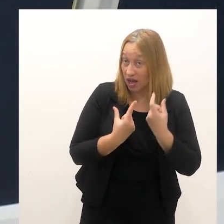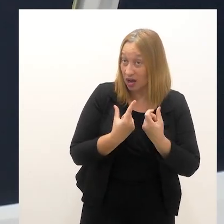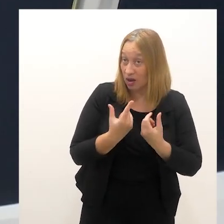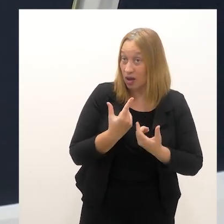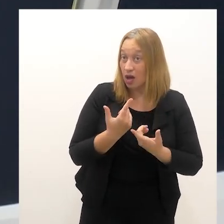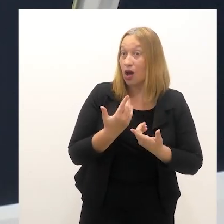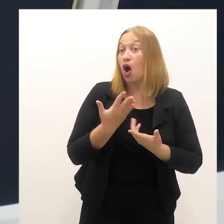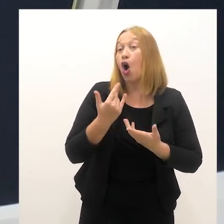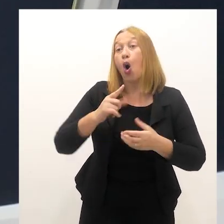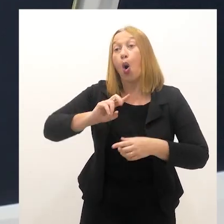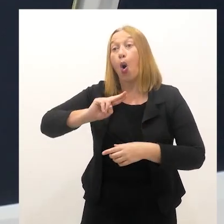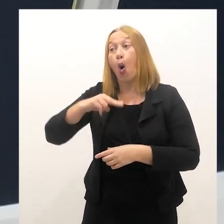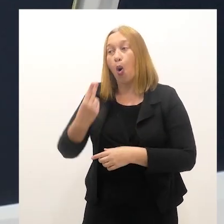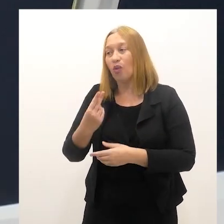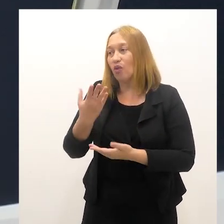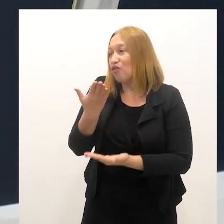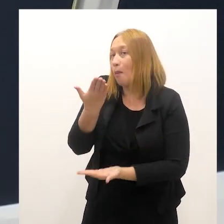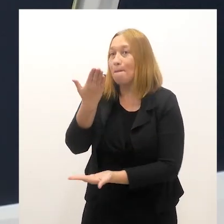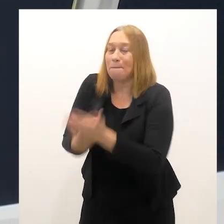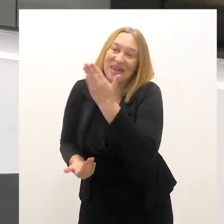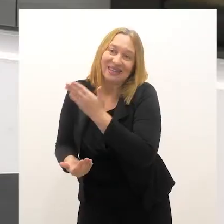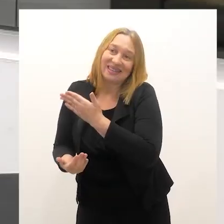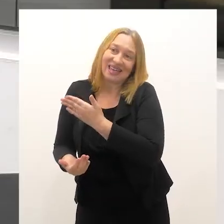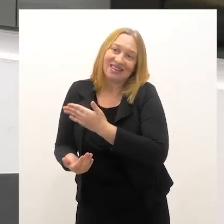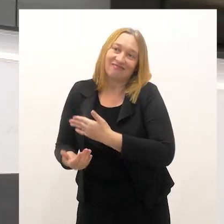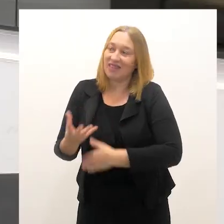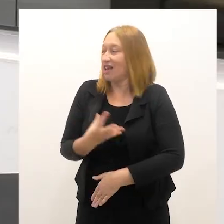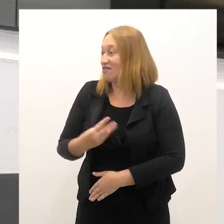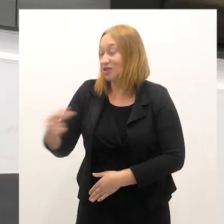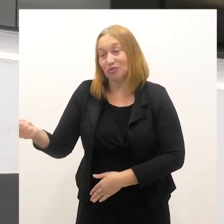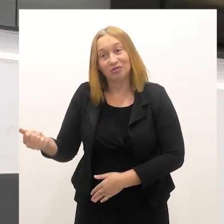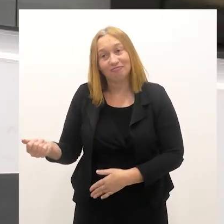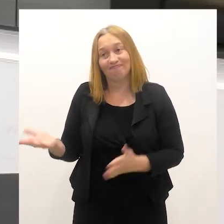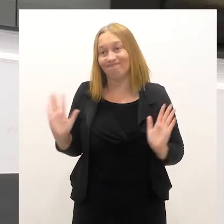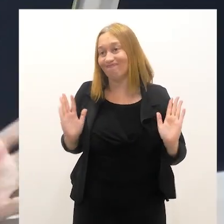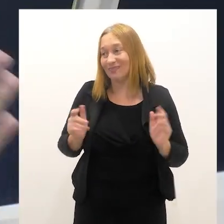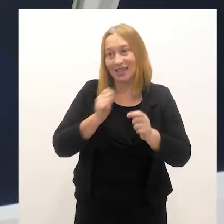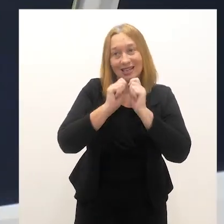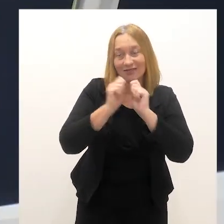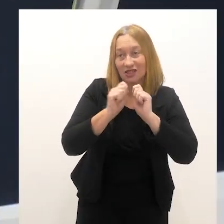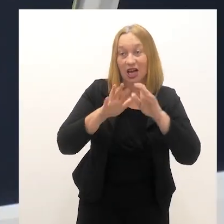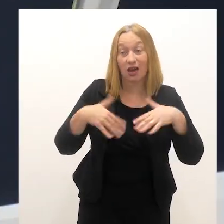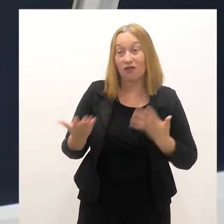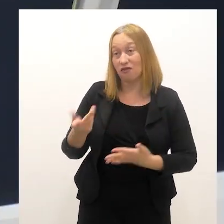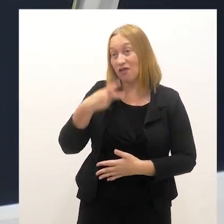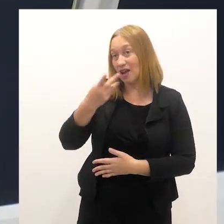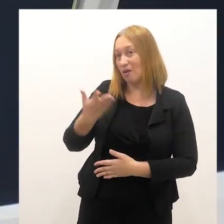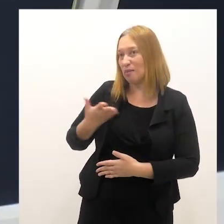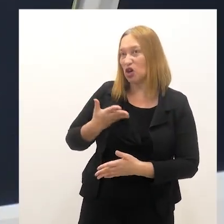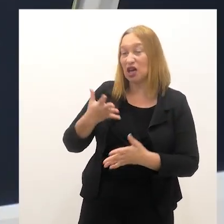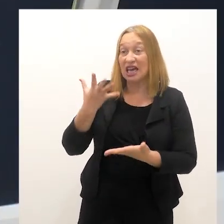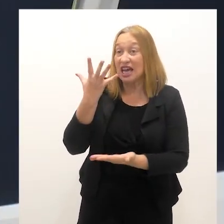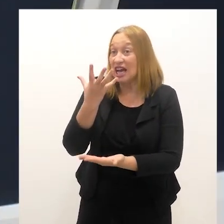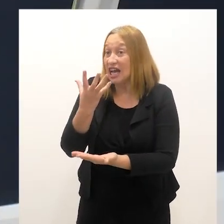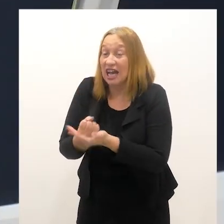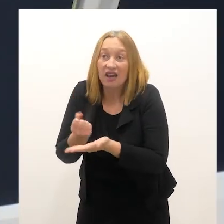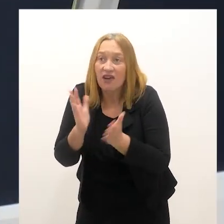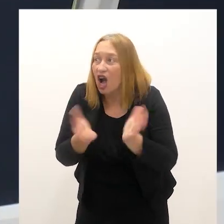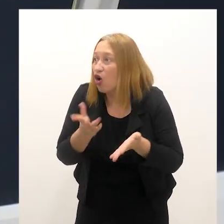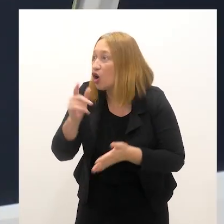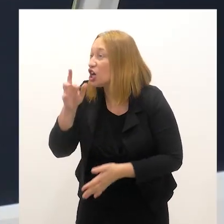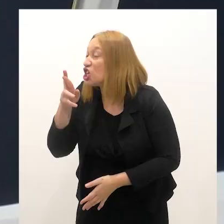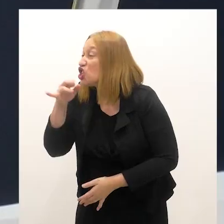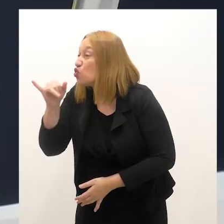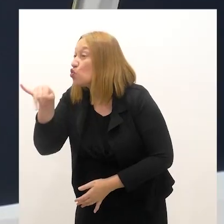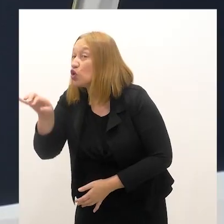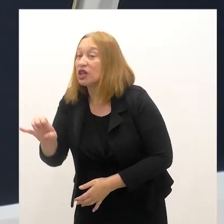Isso. Ou então... Ela vai embora e você vai perder esse Ela vai embora furo. e eu vou perder. Aí eu falei com meu amigo, Yuri, começa a